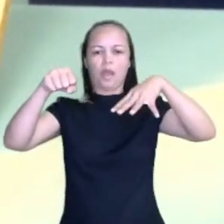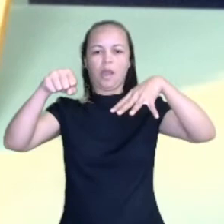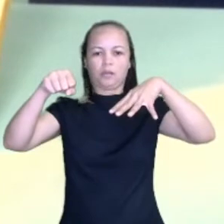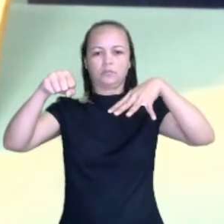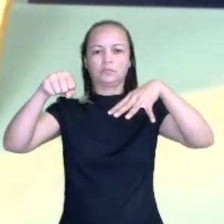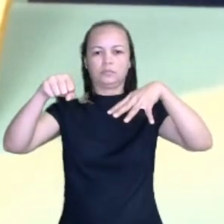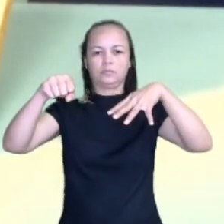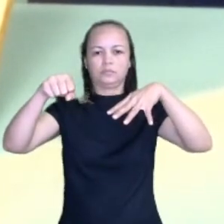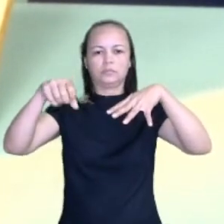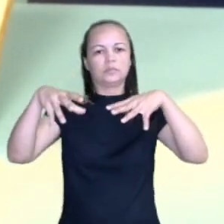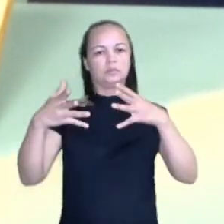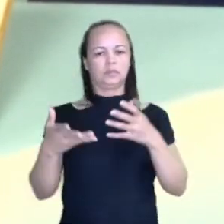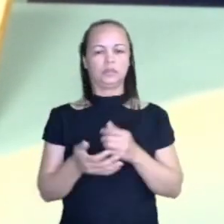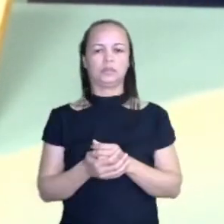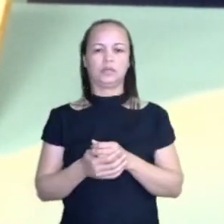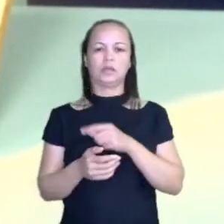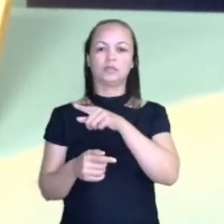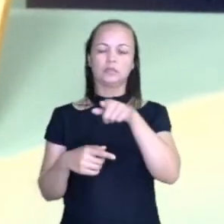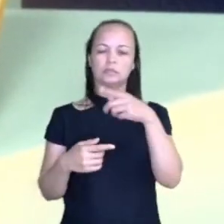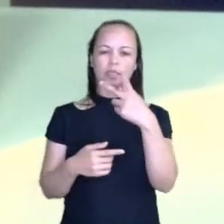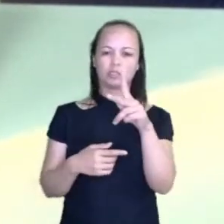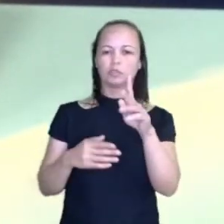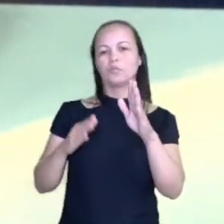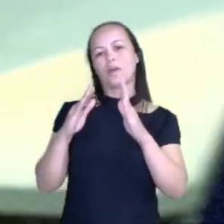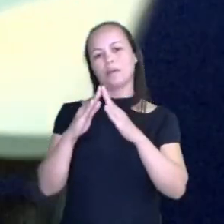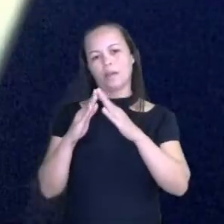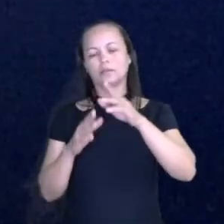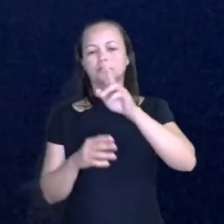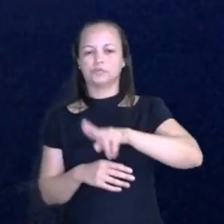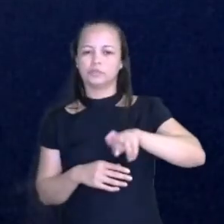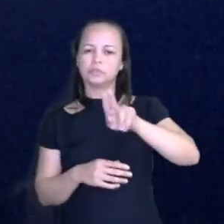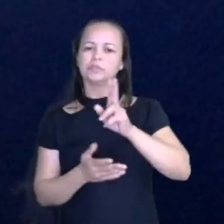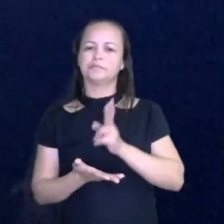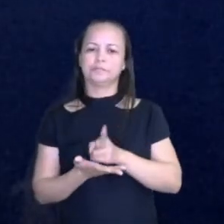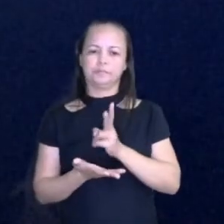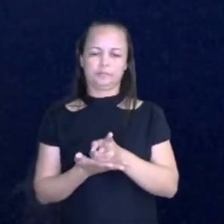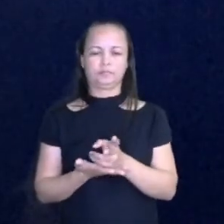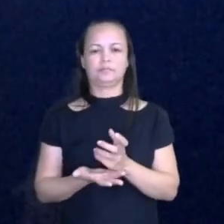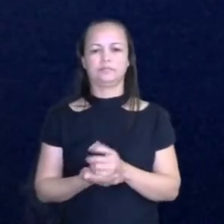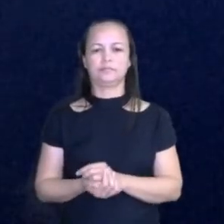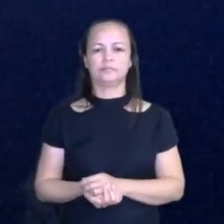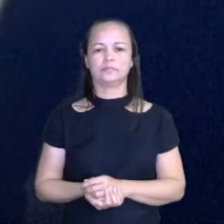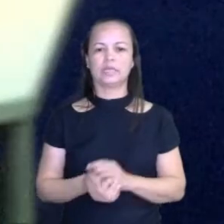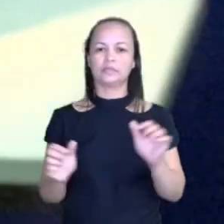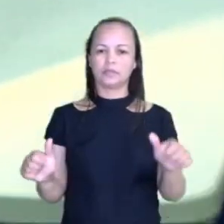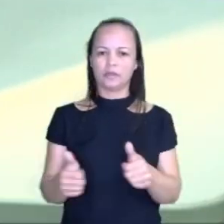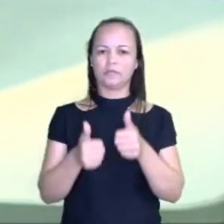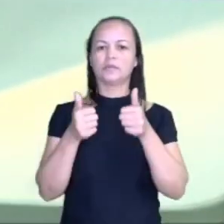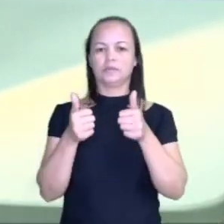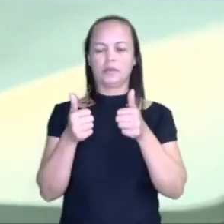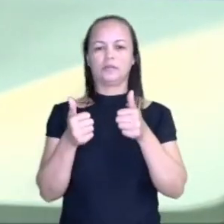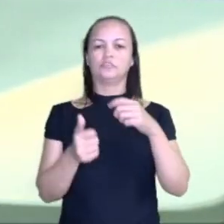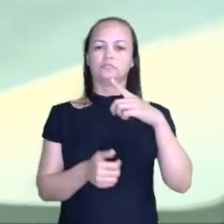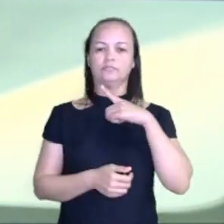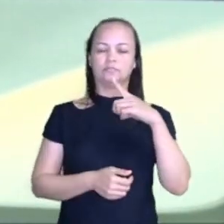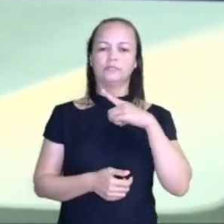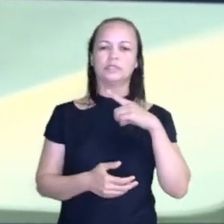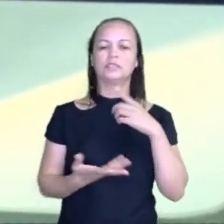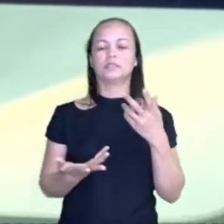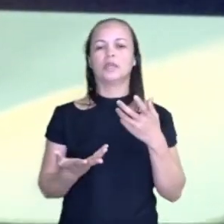tipo de ligação utilizada onde a sua casa Essa é a vantagem tá dp